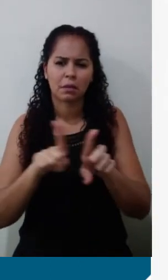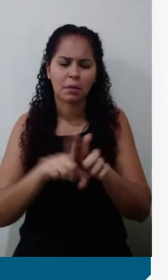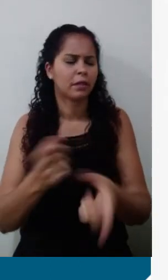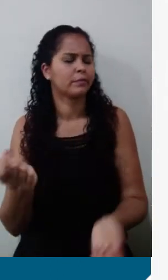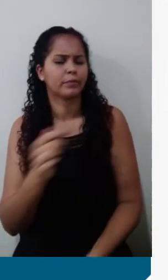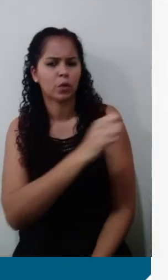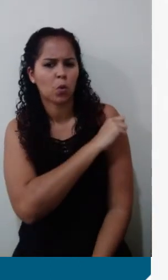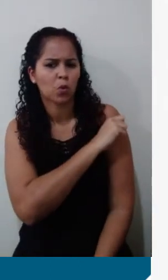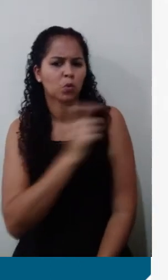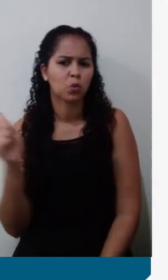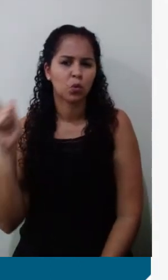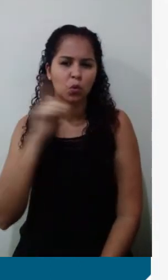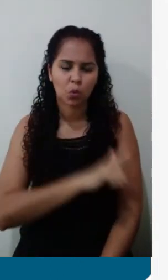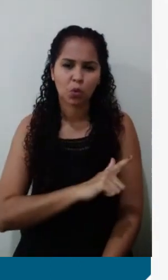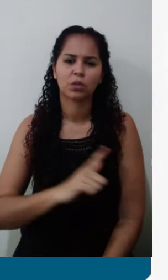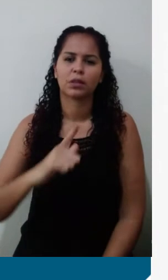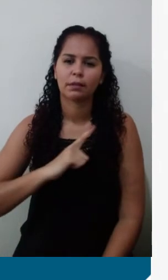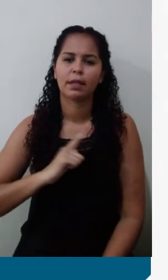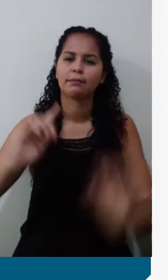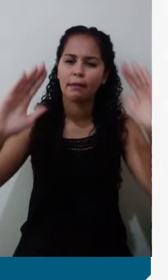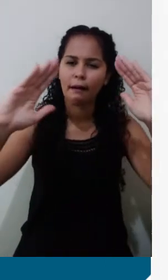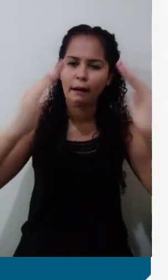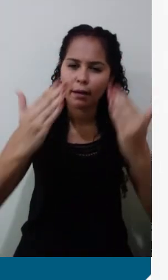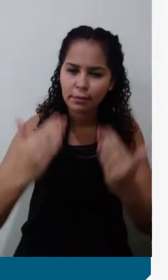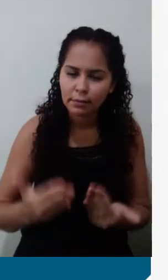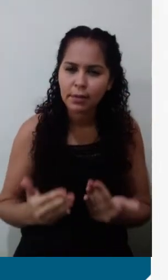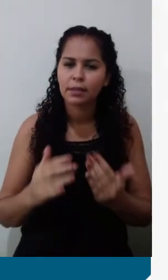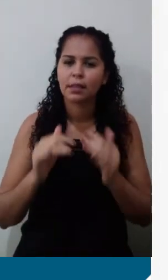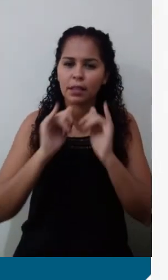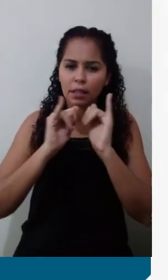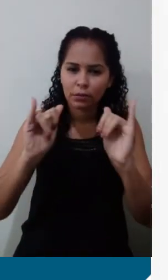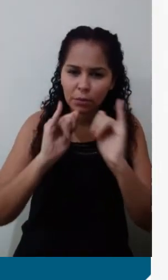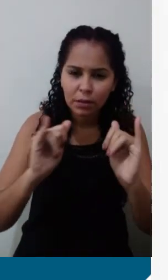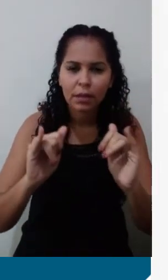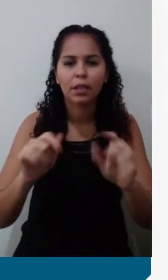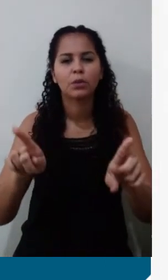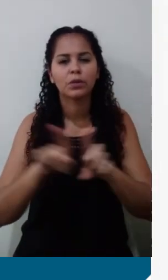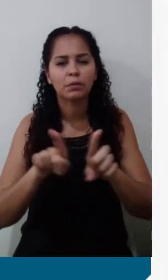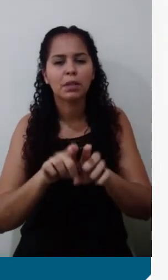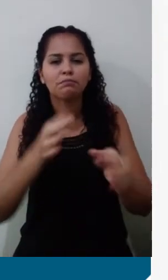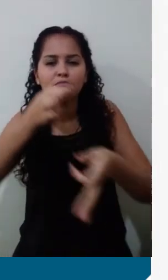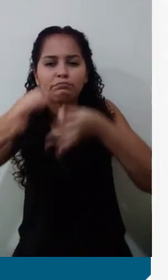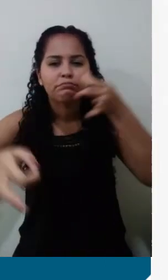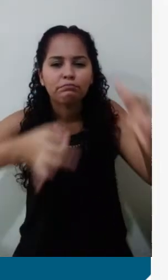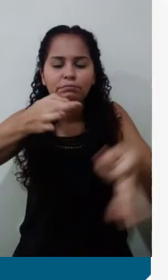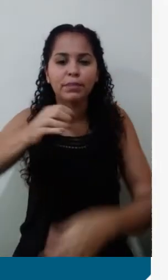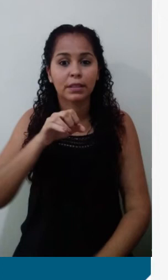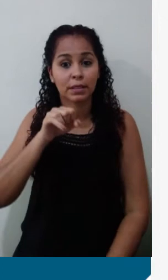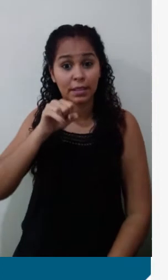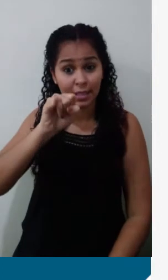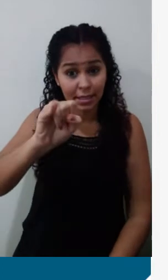se o candidato ou o aluno conseguiu conjugar a análise de dados à sua argumentação, se a